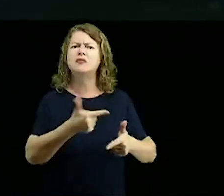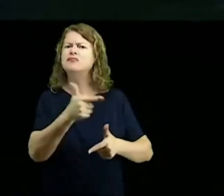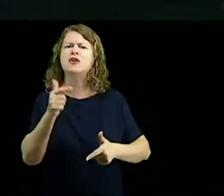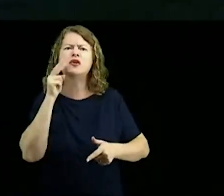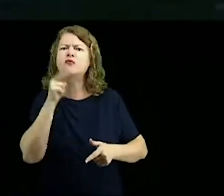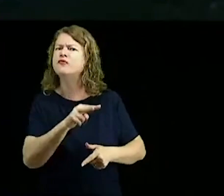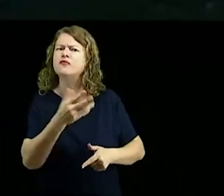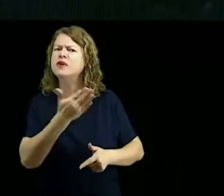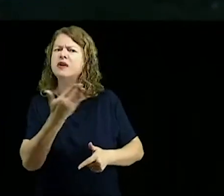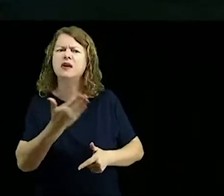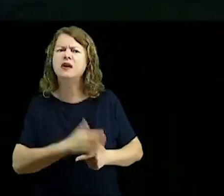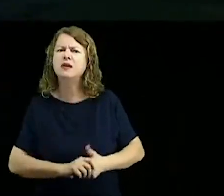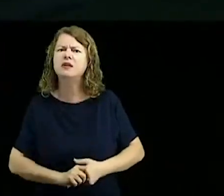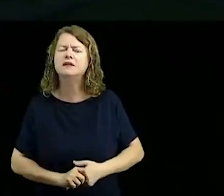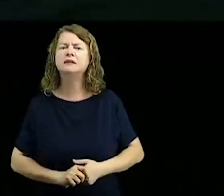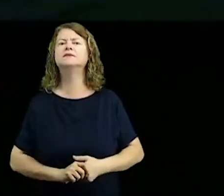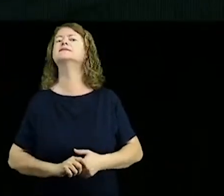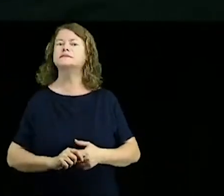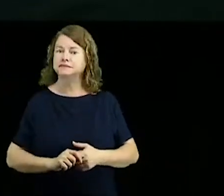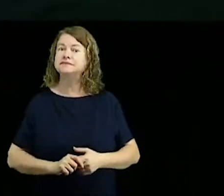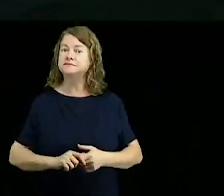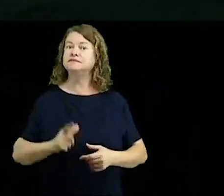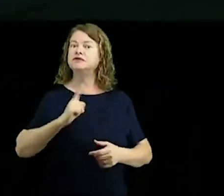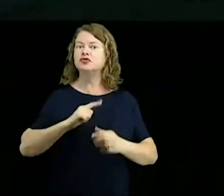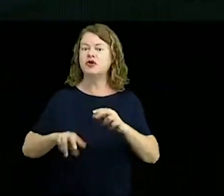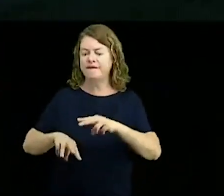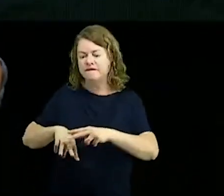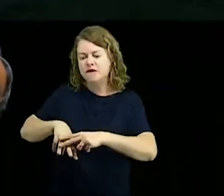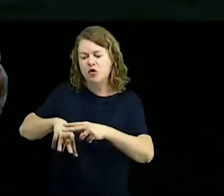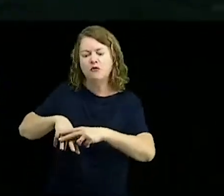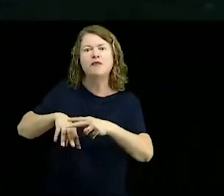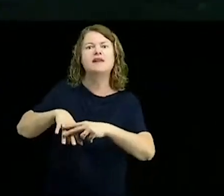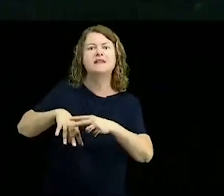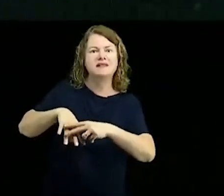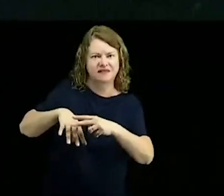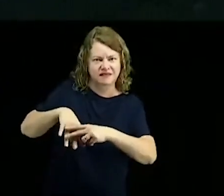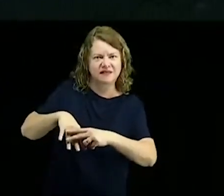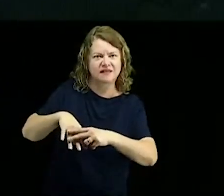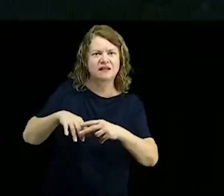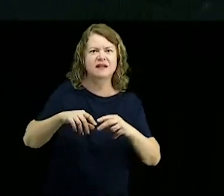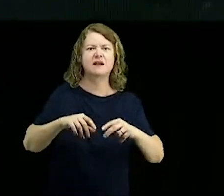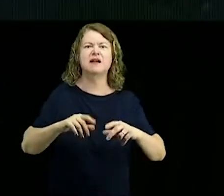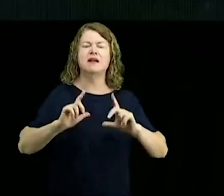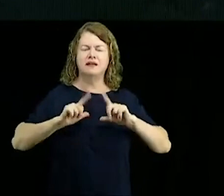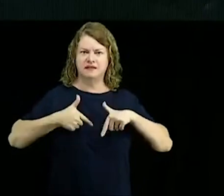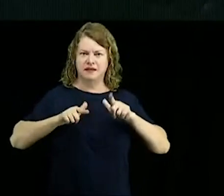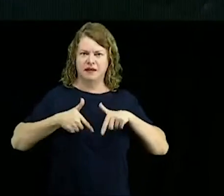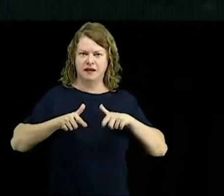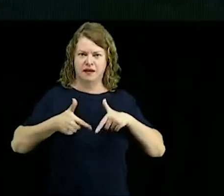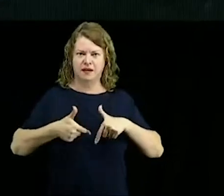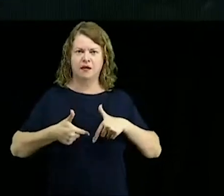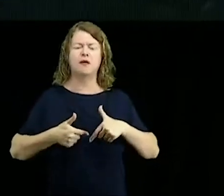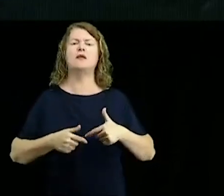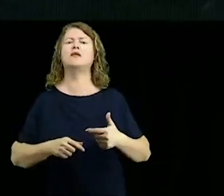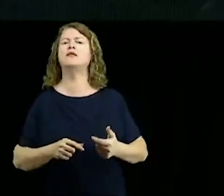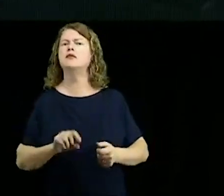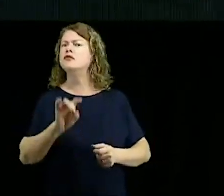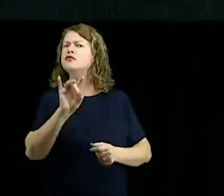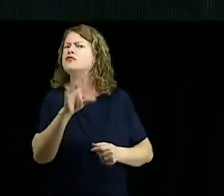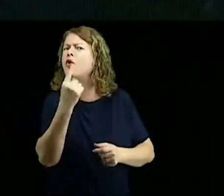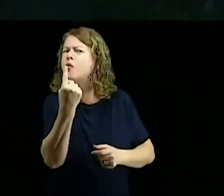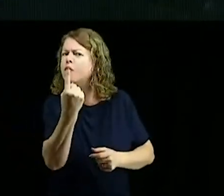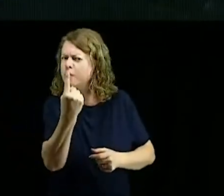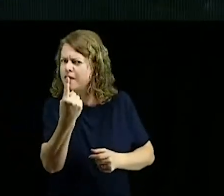em Israel, nos tempos em que Elias era profeta, só uma foi visitada, a